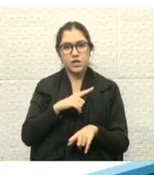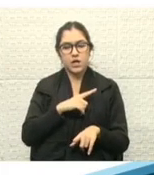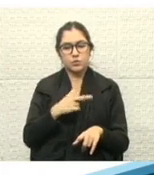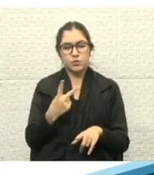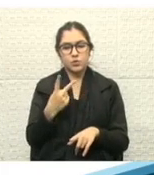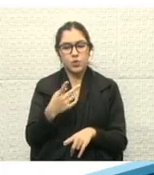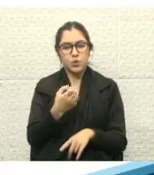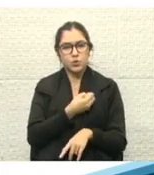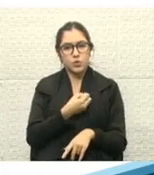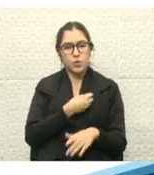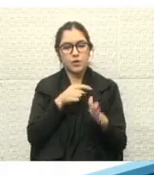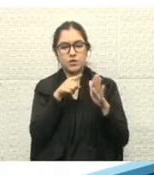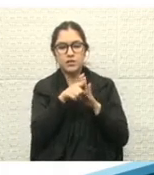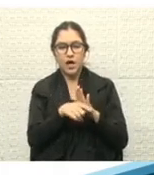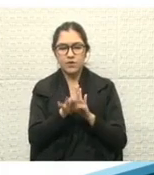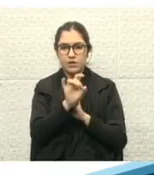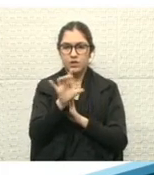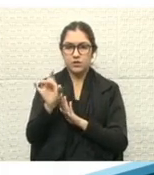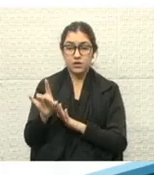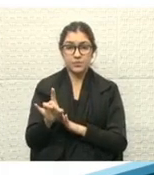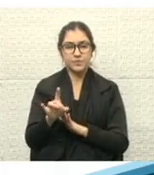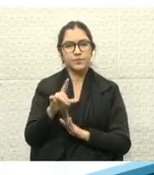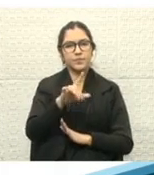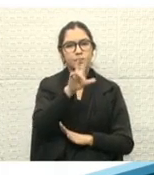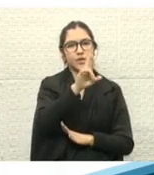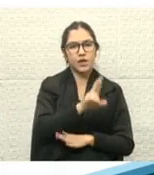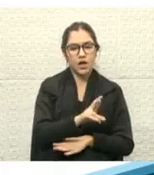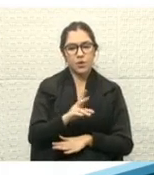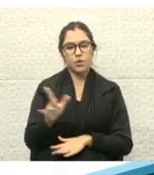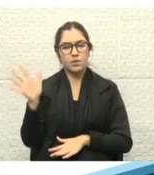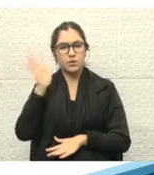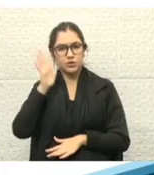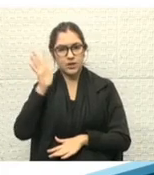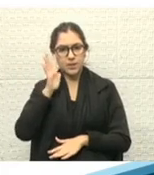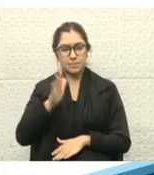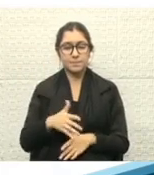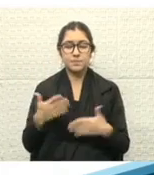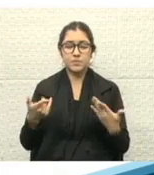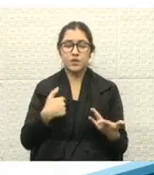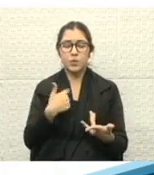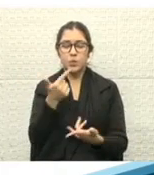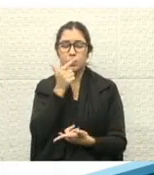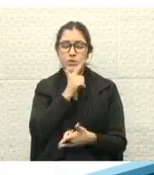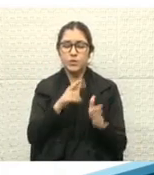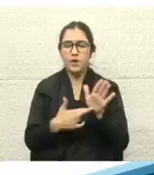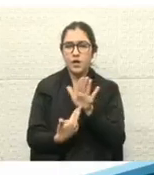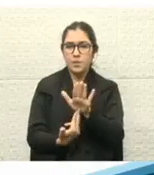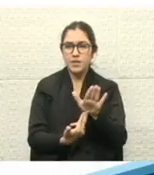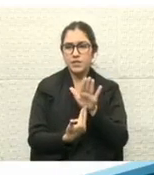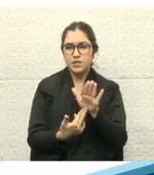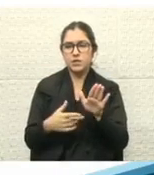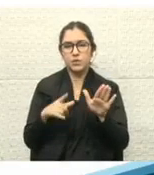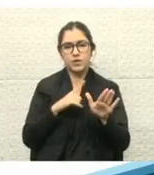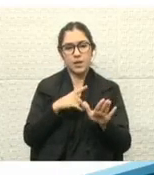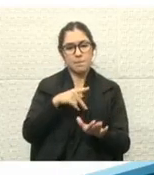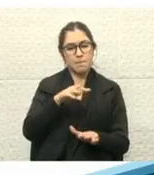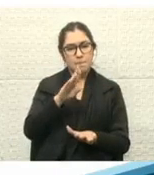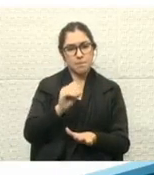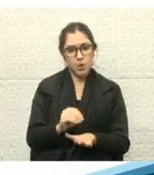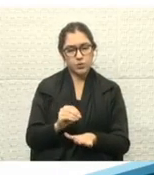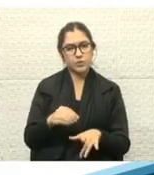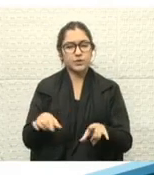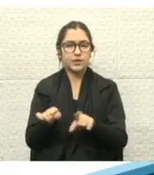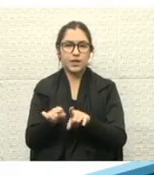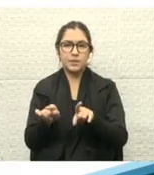serem avaliados em cada caso, a parte real e a parte imaginária. Por isso que eu consigo a representação enquanto ponto